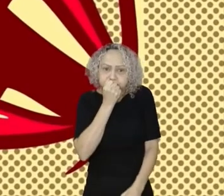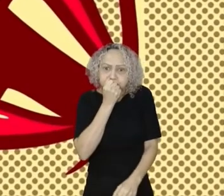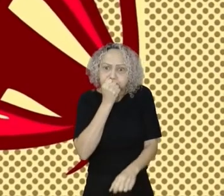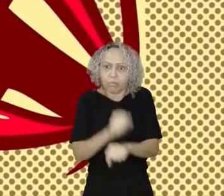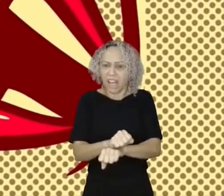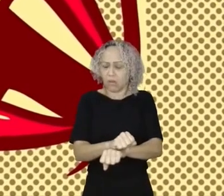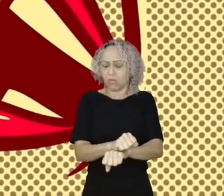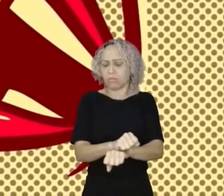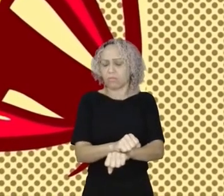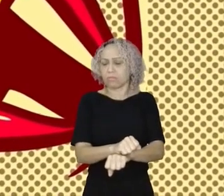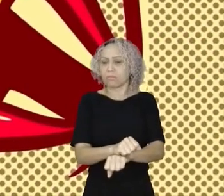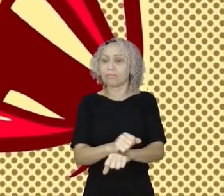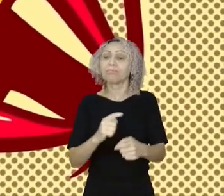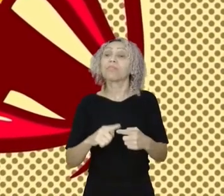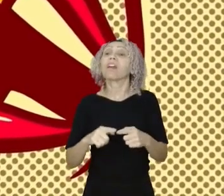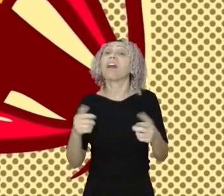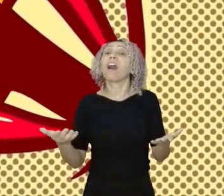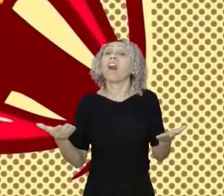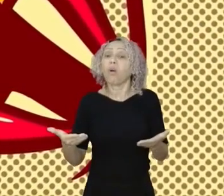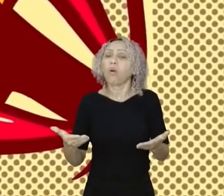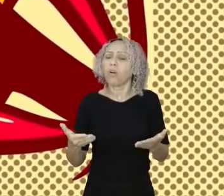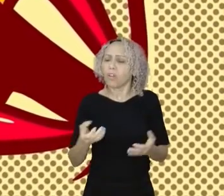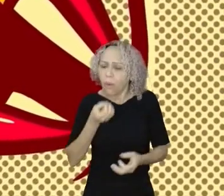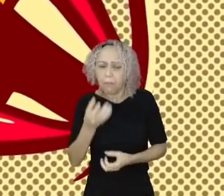agora eu vou falar.